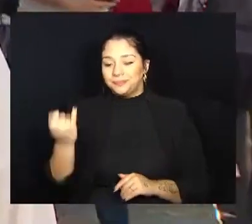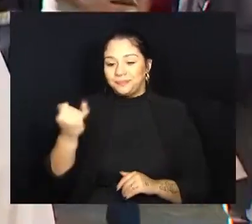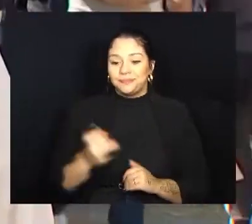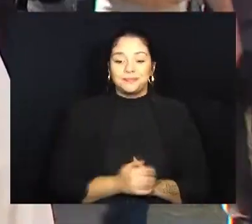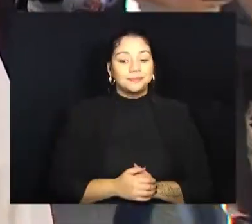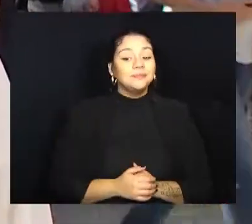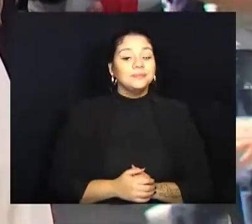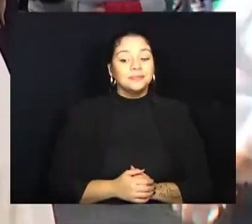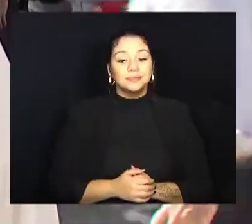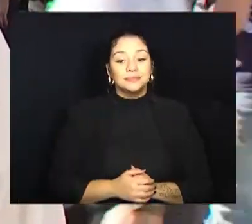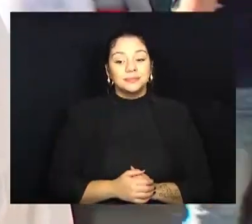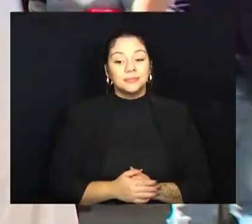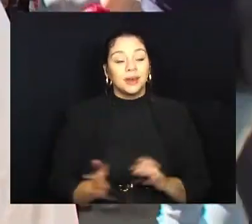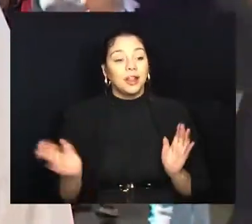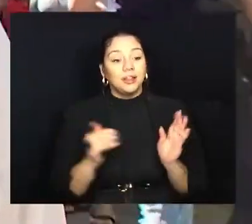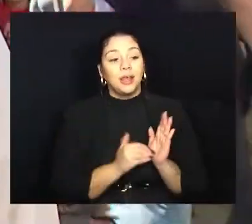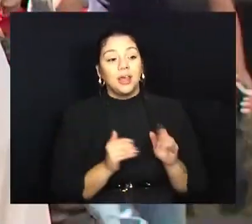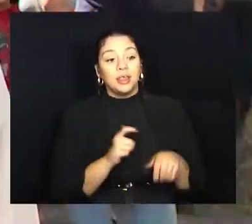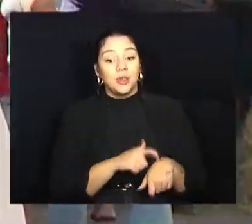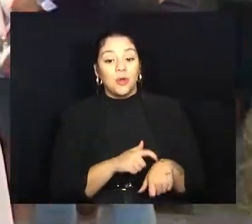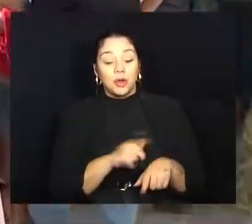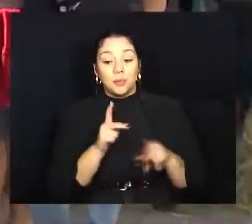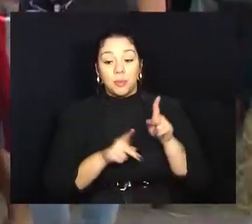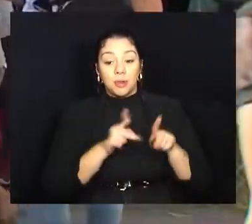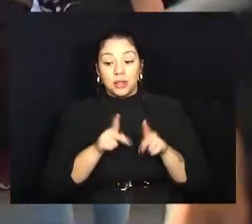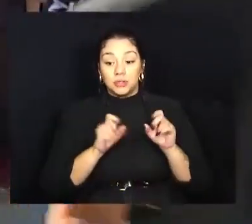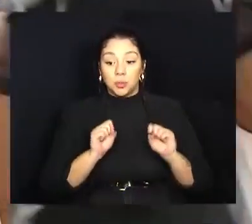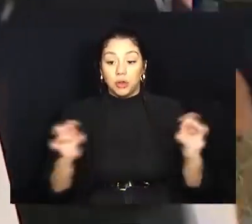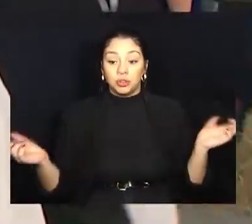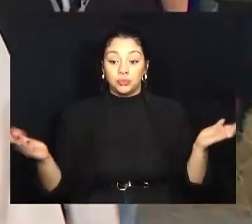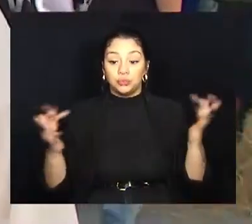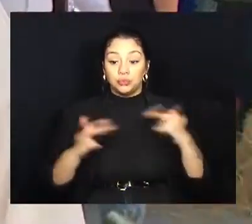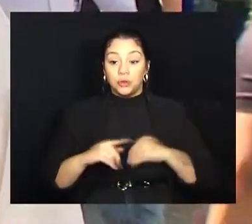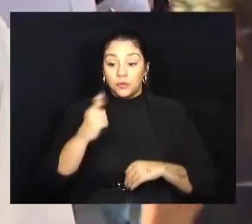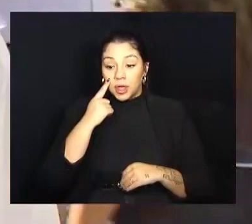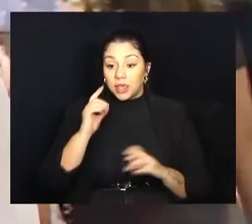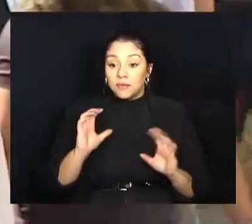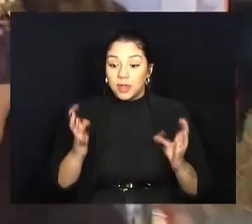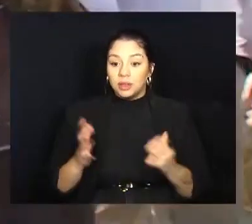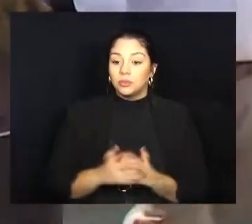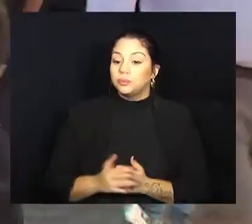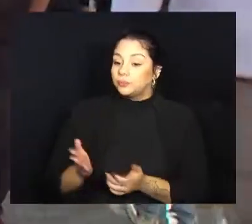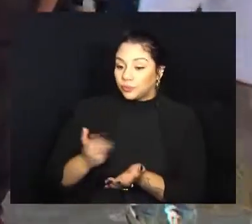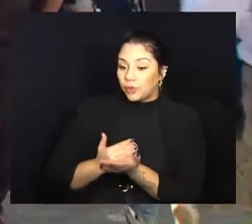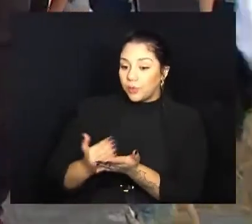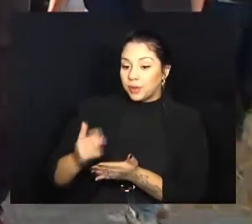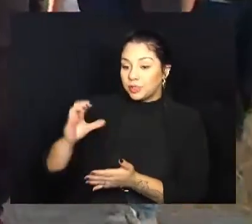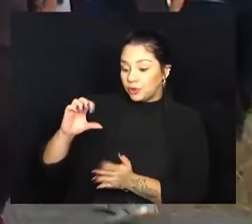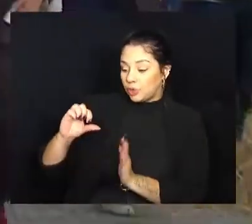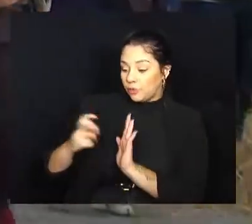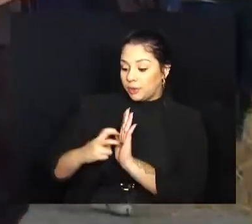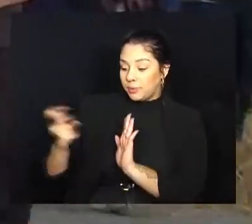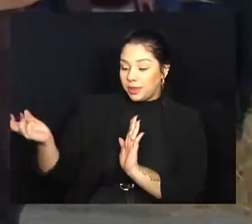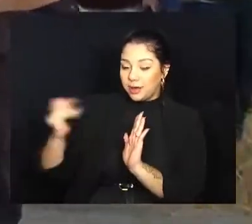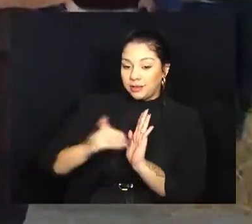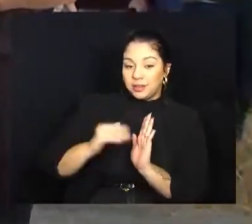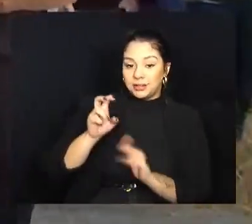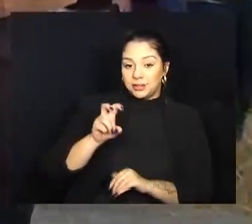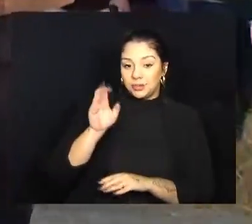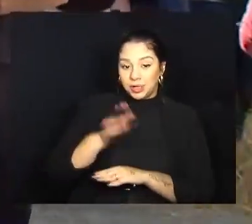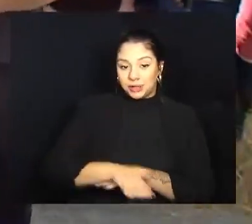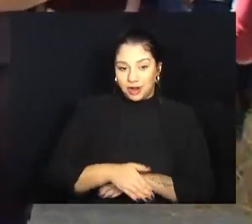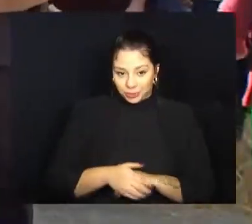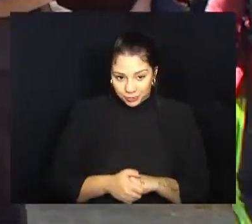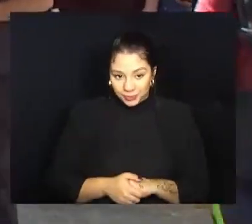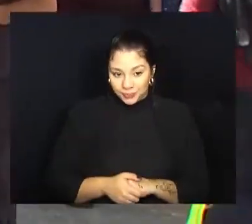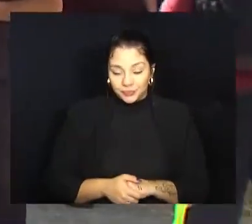Secretária, até que horas que a população vai poder vir aqui conferir o evento? Começamos às 9 da manhã e vamos até às 5 da tarde. Então a gente,